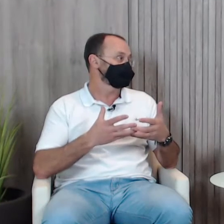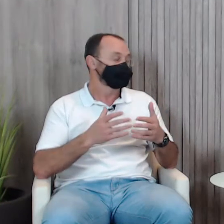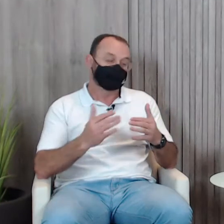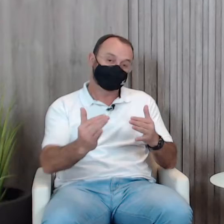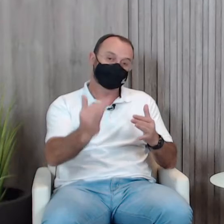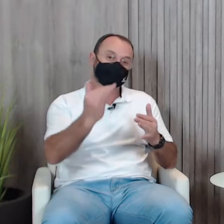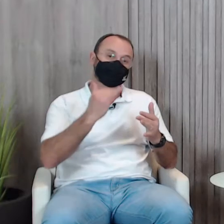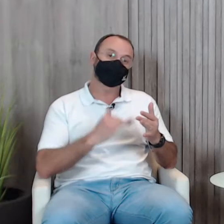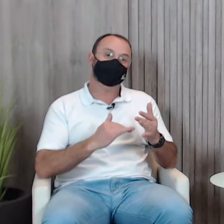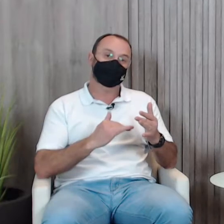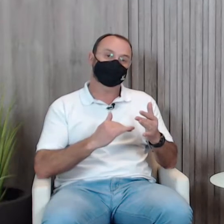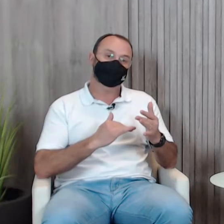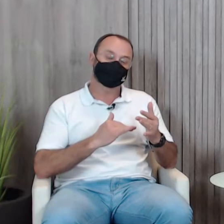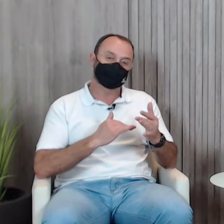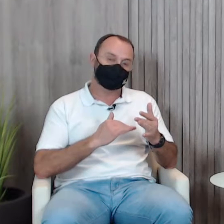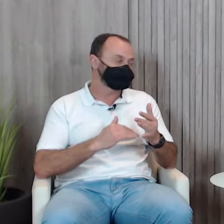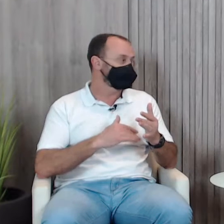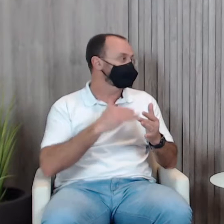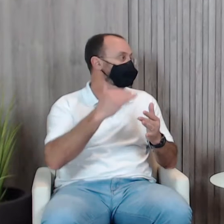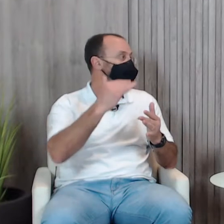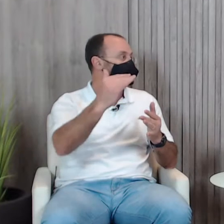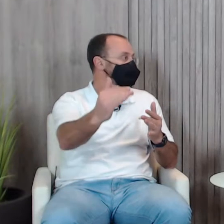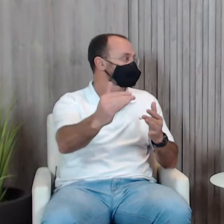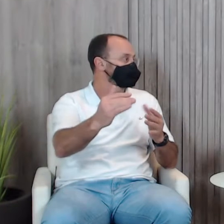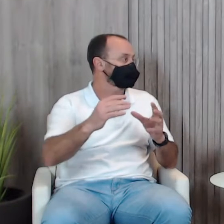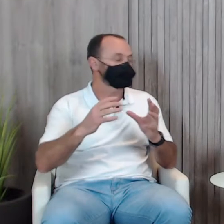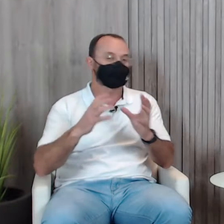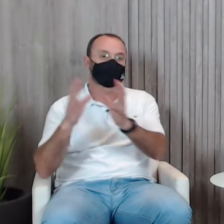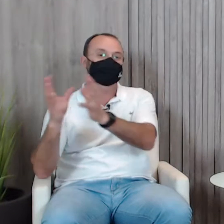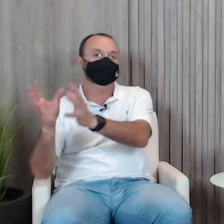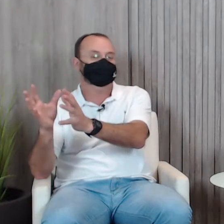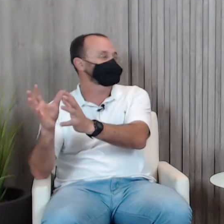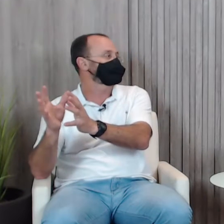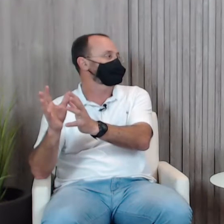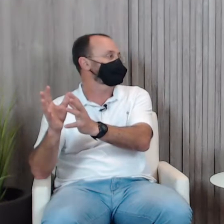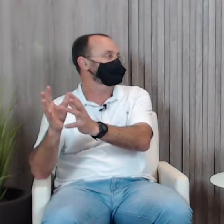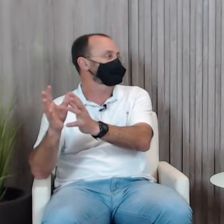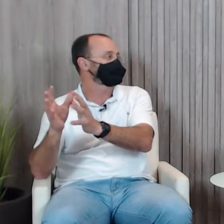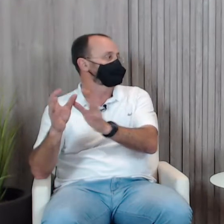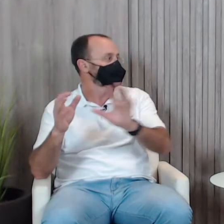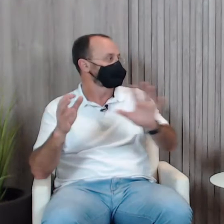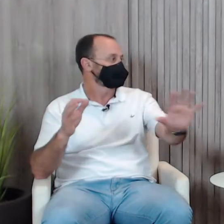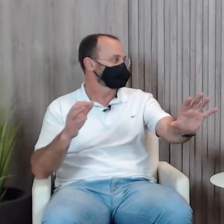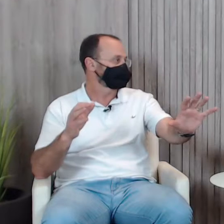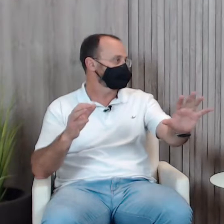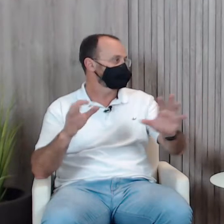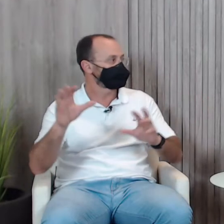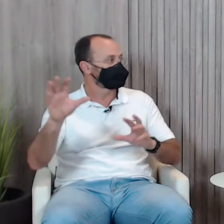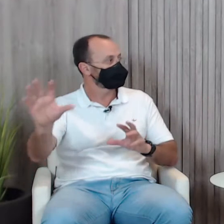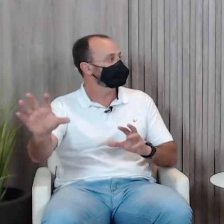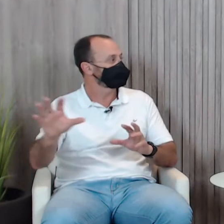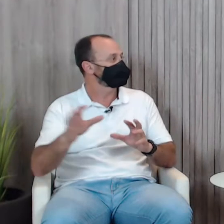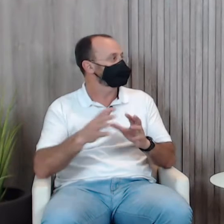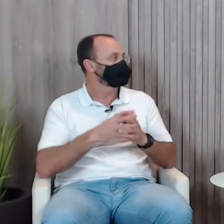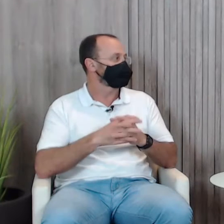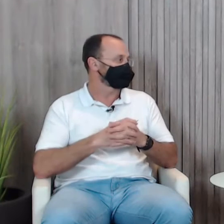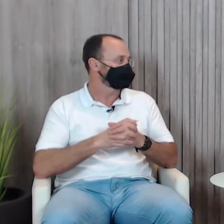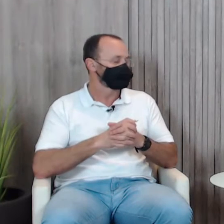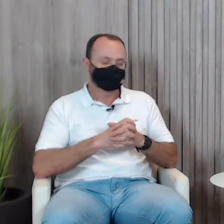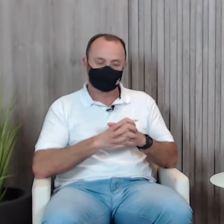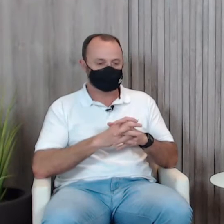nosso aluno. Uhum. De entender qual era a dificuldade e aí propor as ações para que compreendesse aquele determinado conteúdo. Tanto no campo teórico quanto no